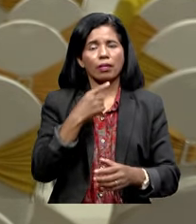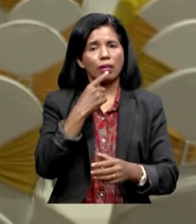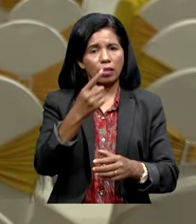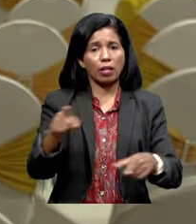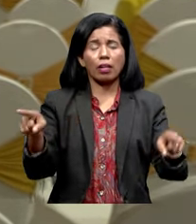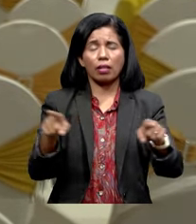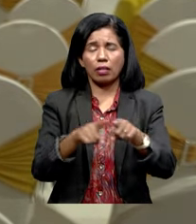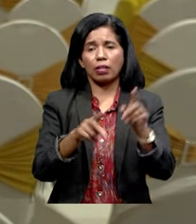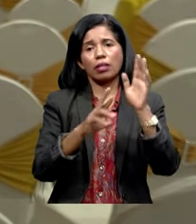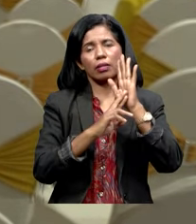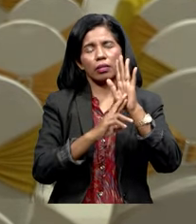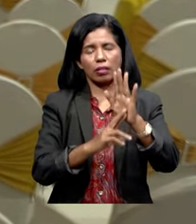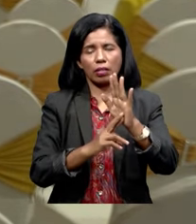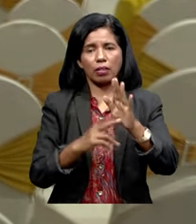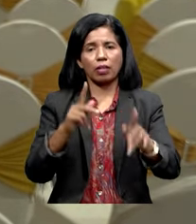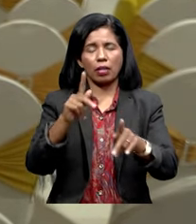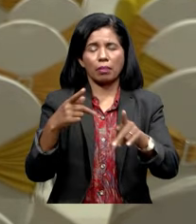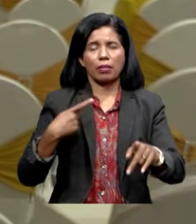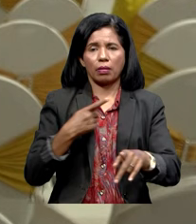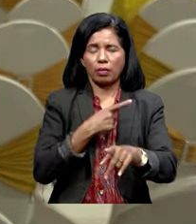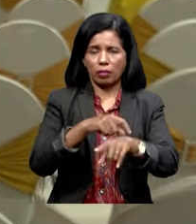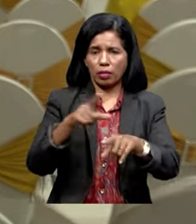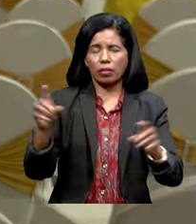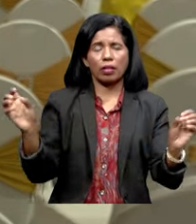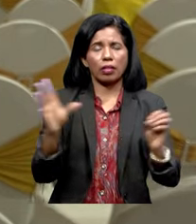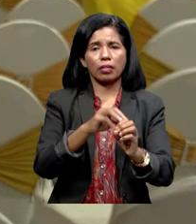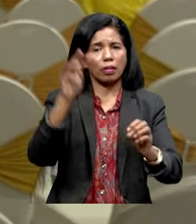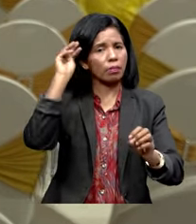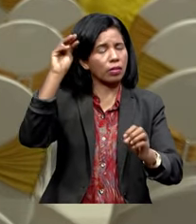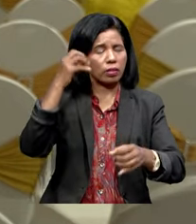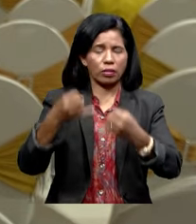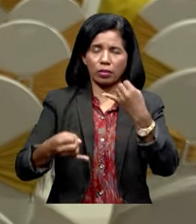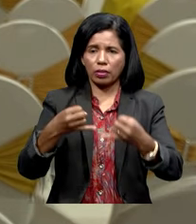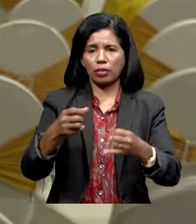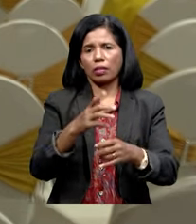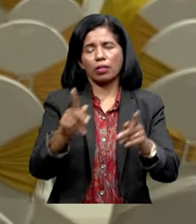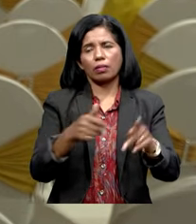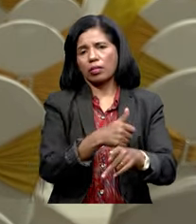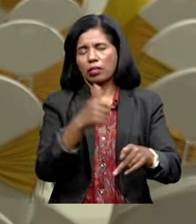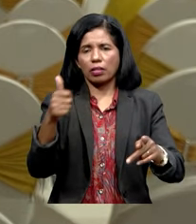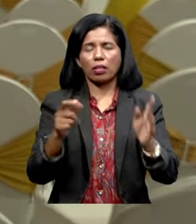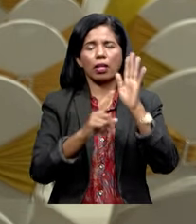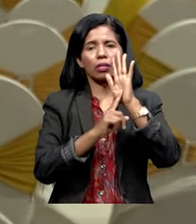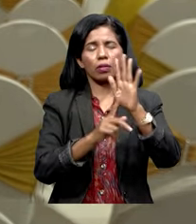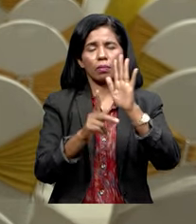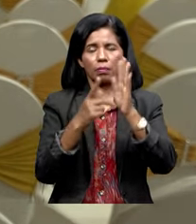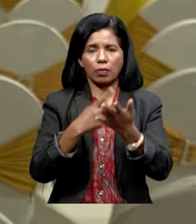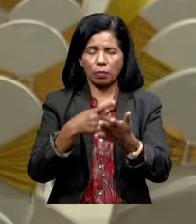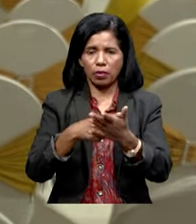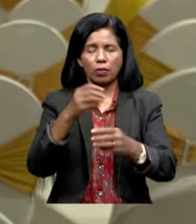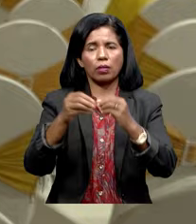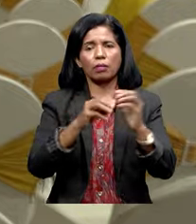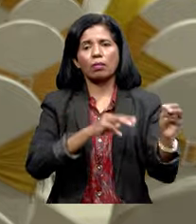anessa representante do povo, se lhe ia objeção, bem ir ao Ministério da Justiça ou parte relevante balão a tua proposta com a alteração